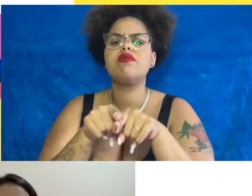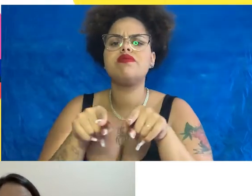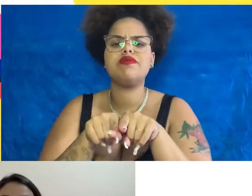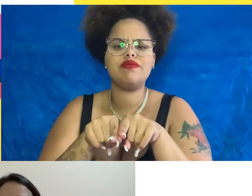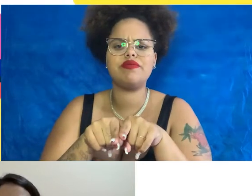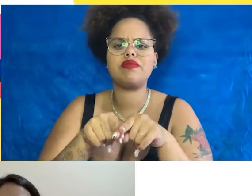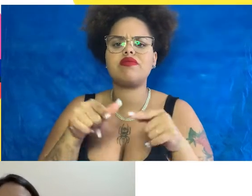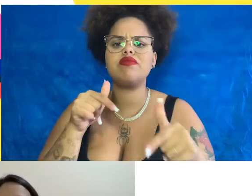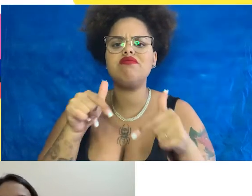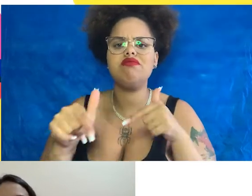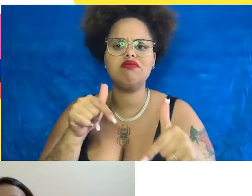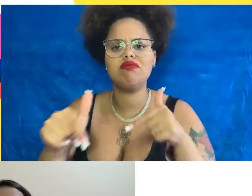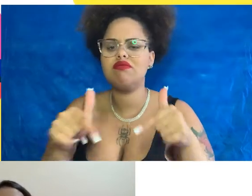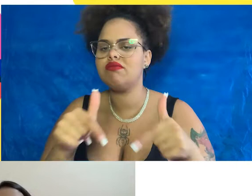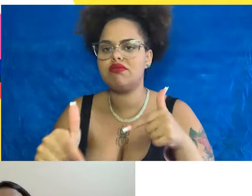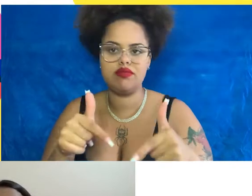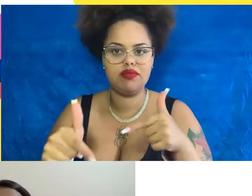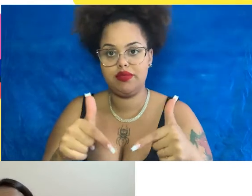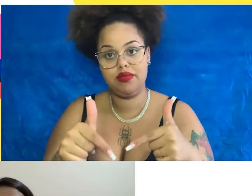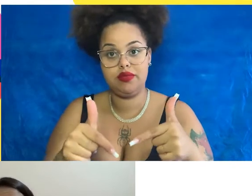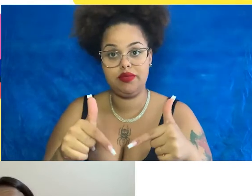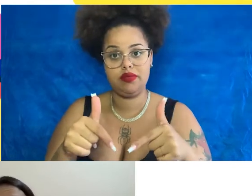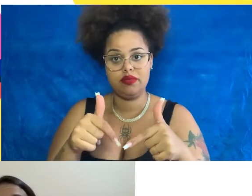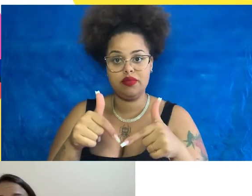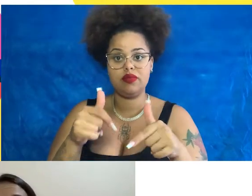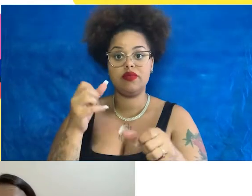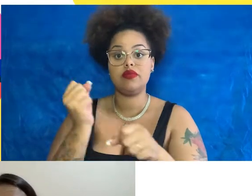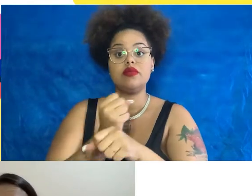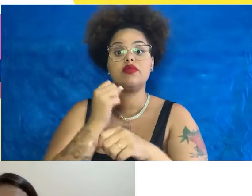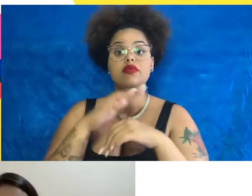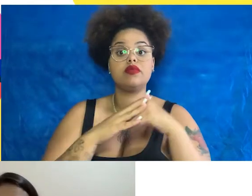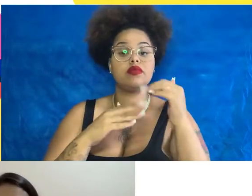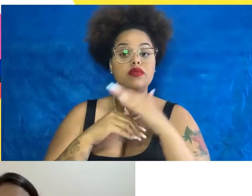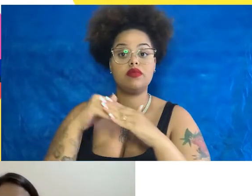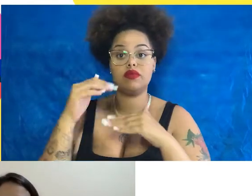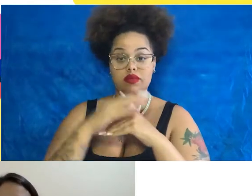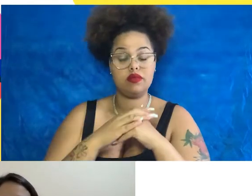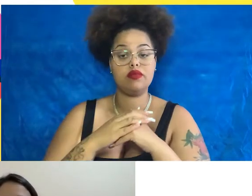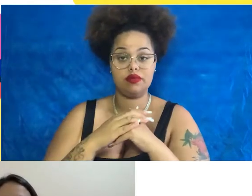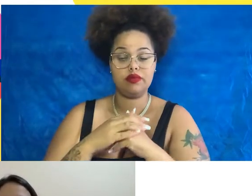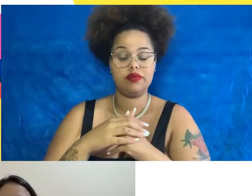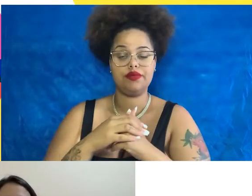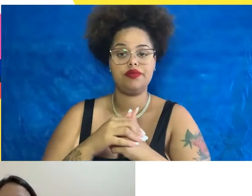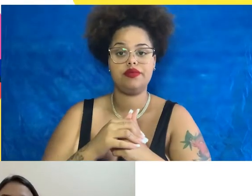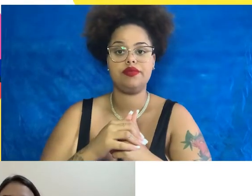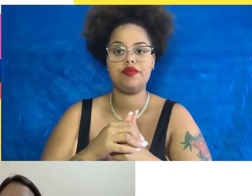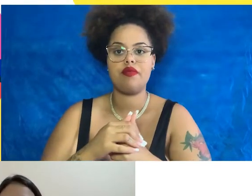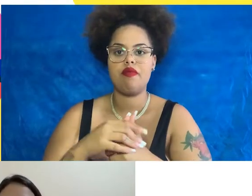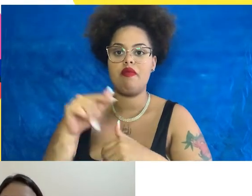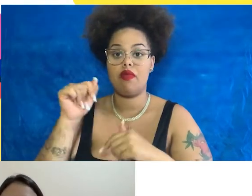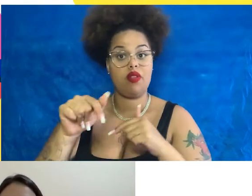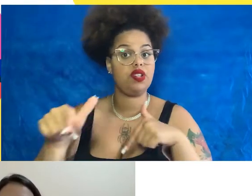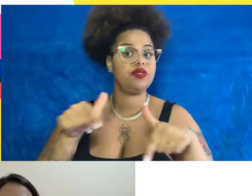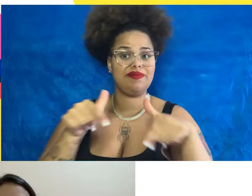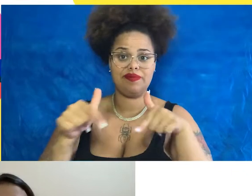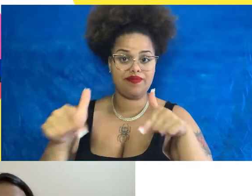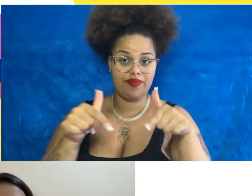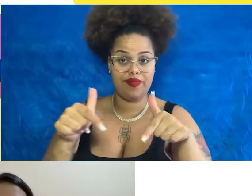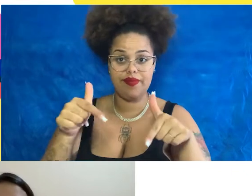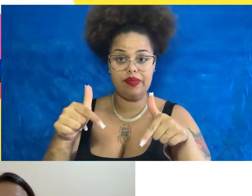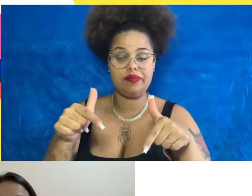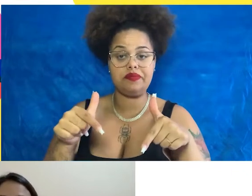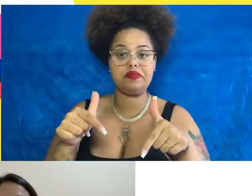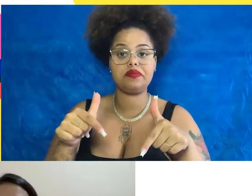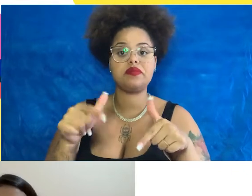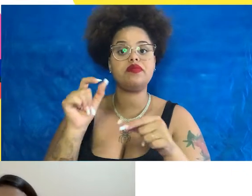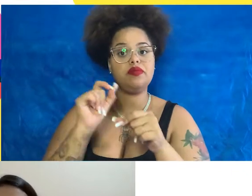foi trabalhando isso na construção da ficha técnica, né? São realizadoras e